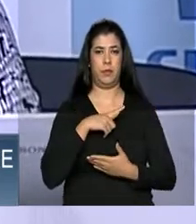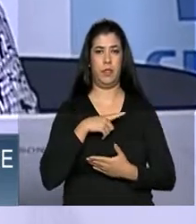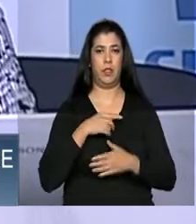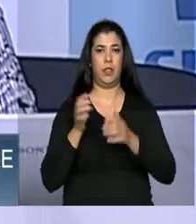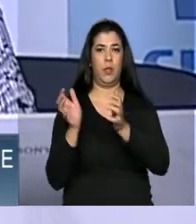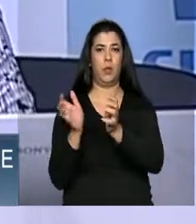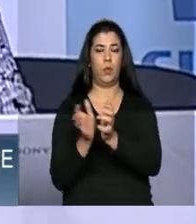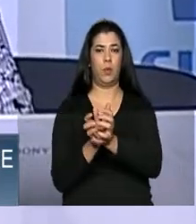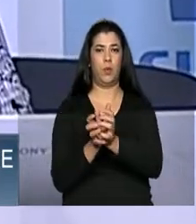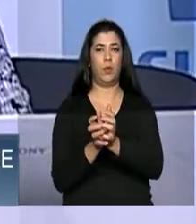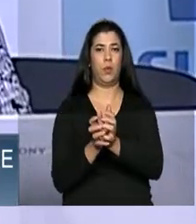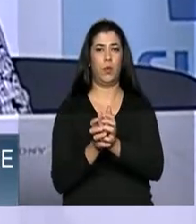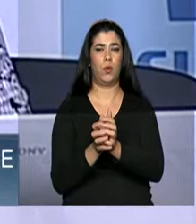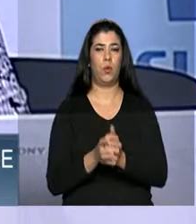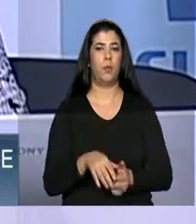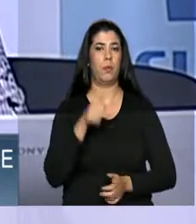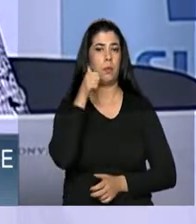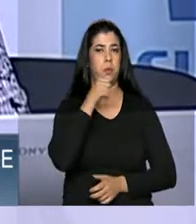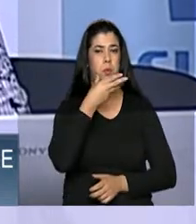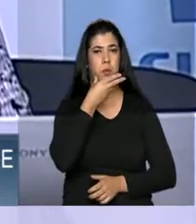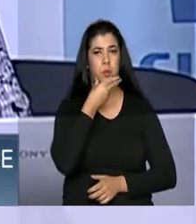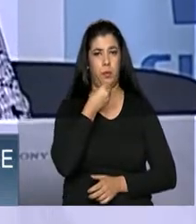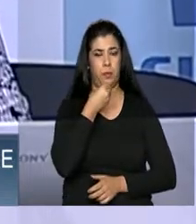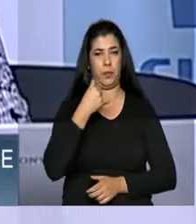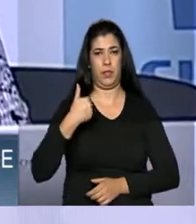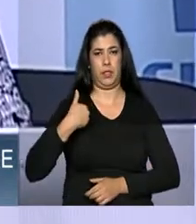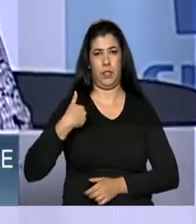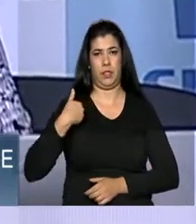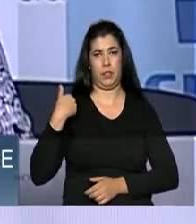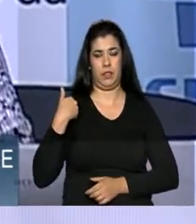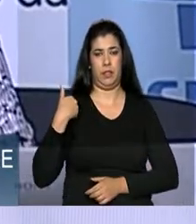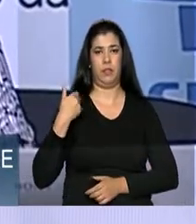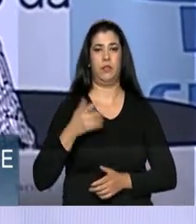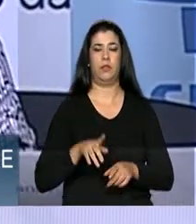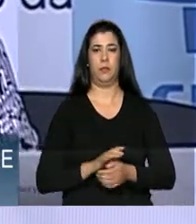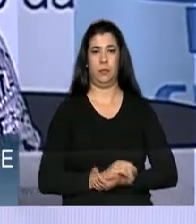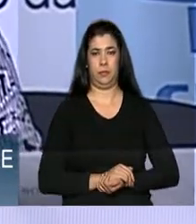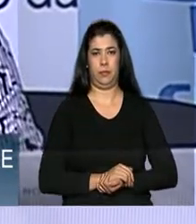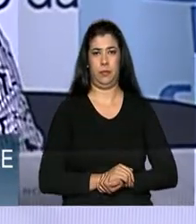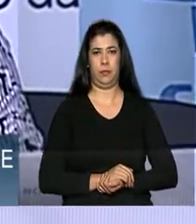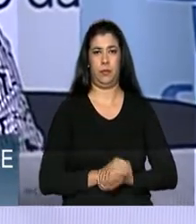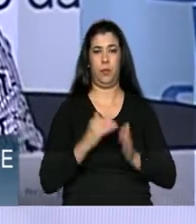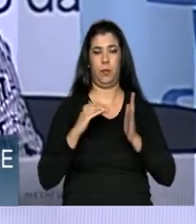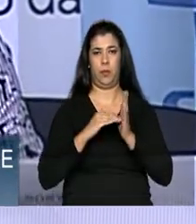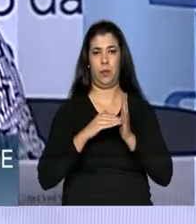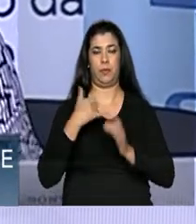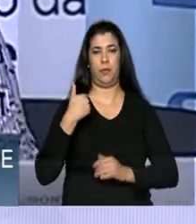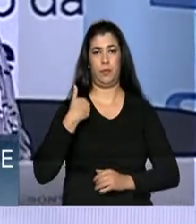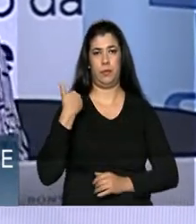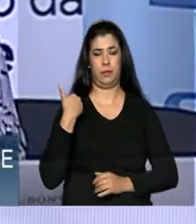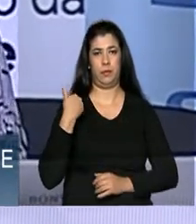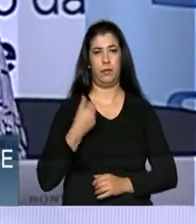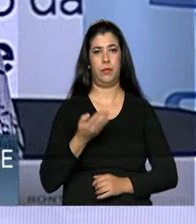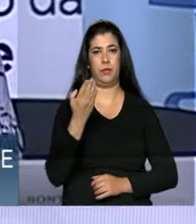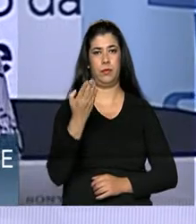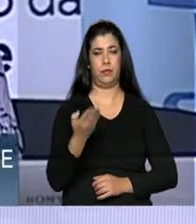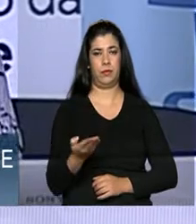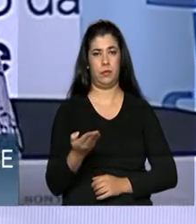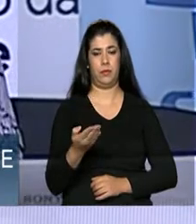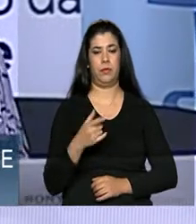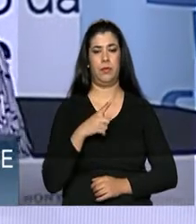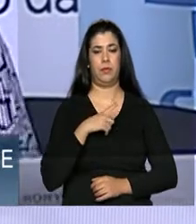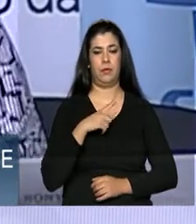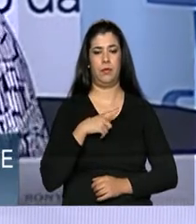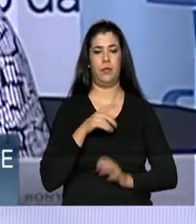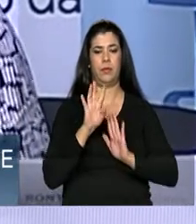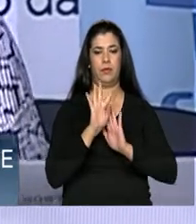sexo, por idade e por faixa etária, tá? Ah, sim, perdão. É, isso. Então, está aqui, ó, excesso de peso.